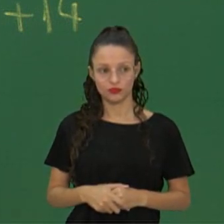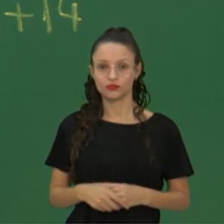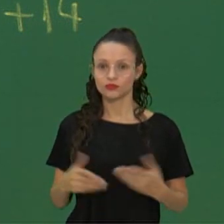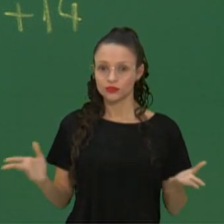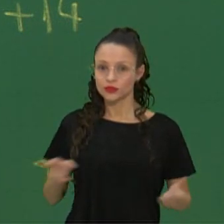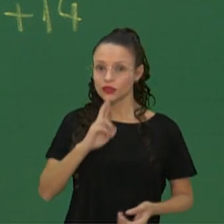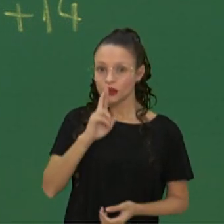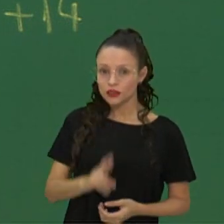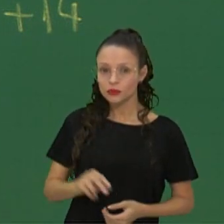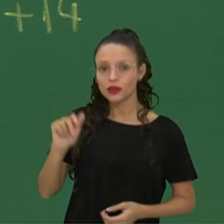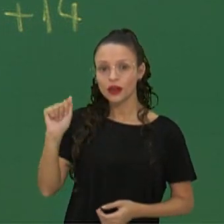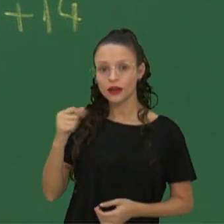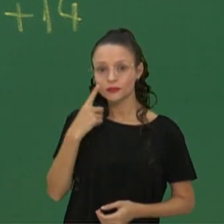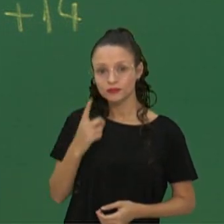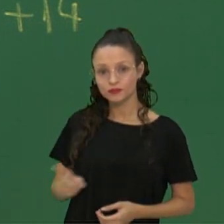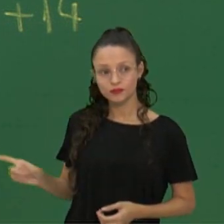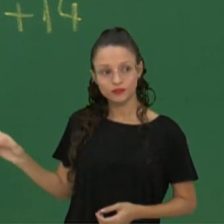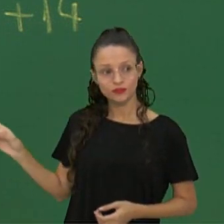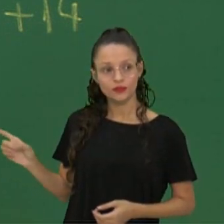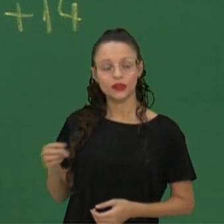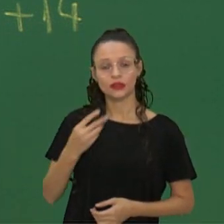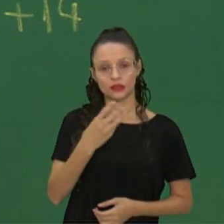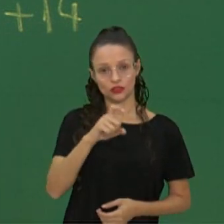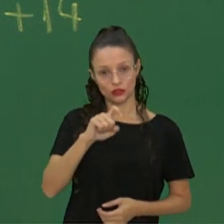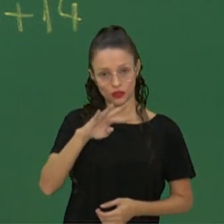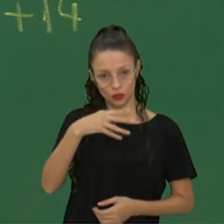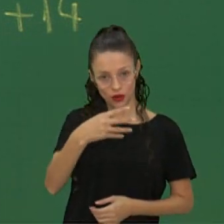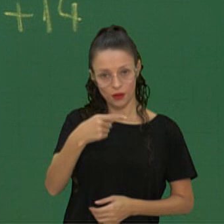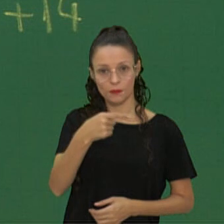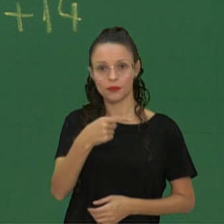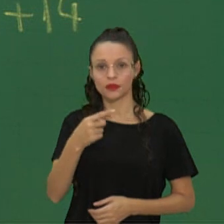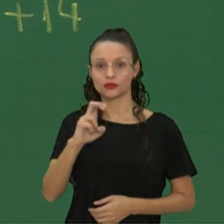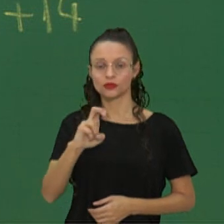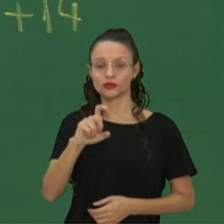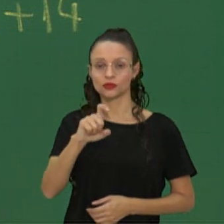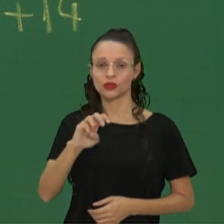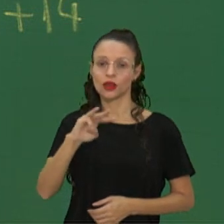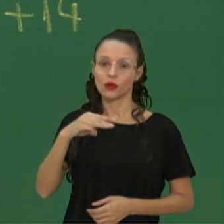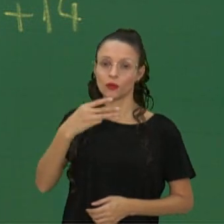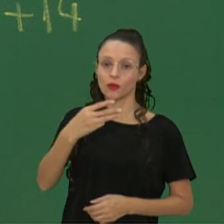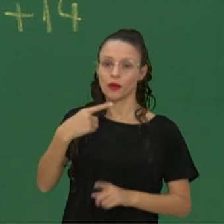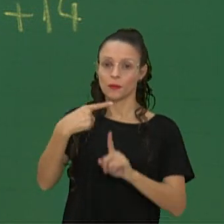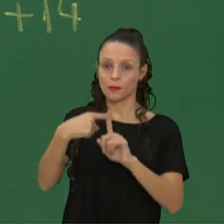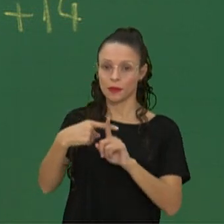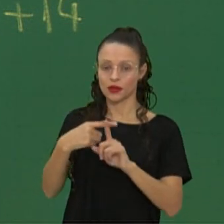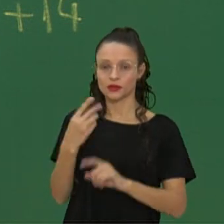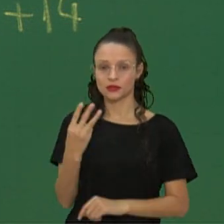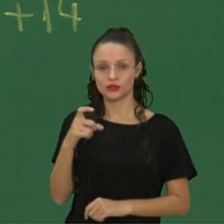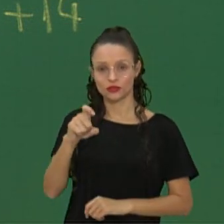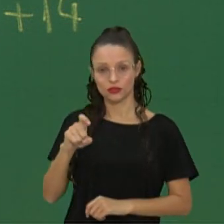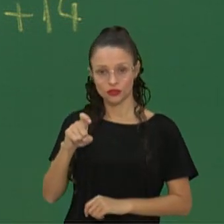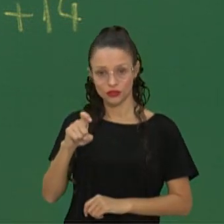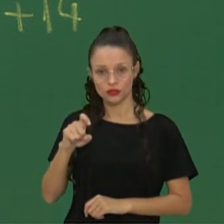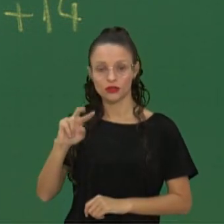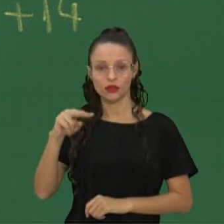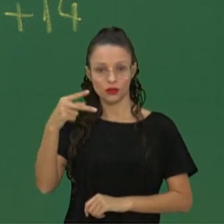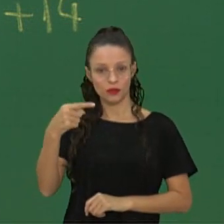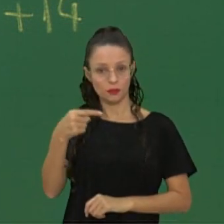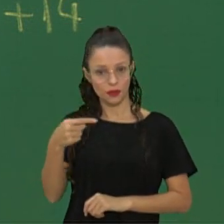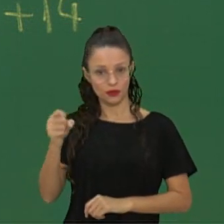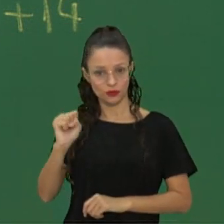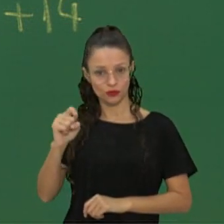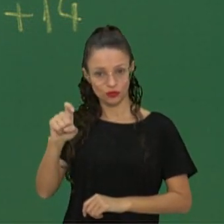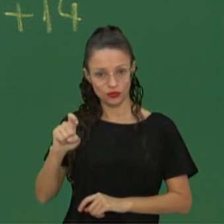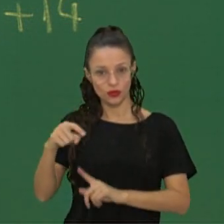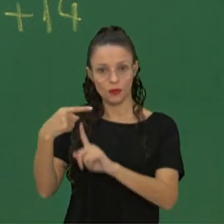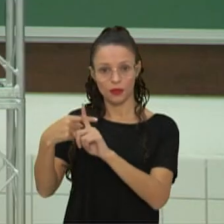Então a resposta da letra A ficou assim. 3x à quarta menos 5x ao cubo mais 3x ao quadrado menos 8x